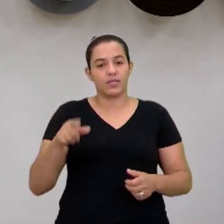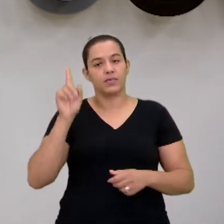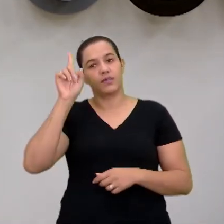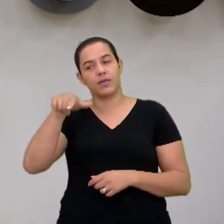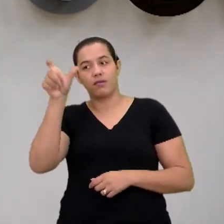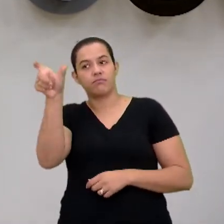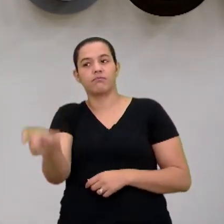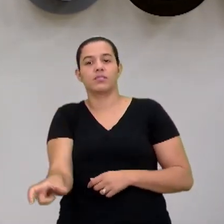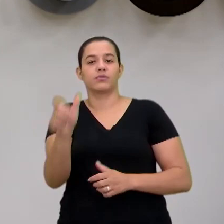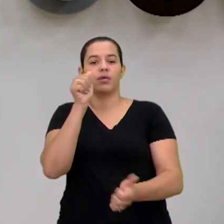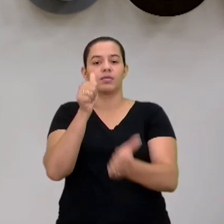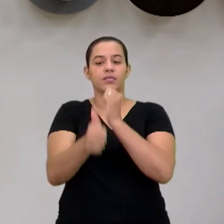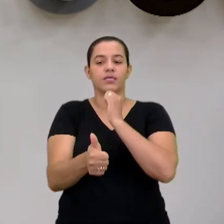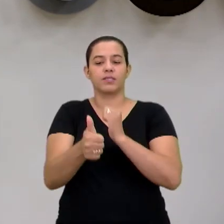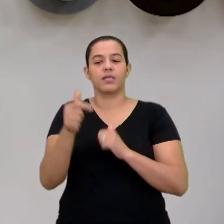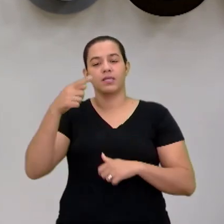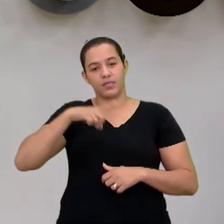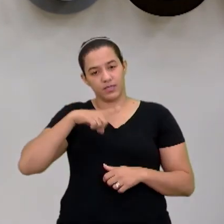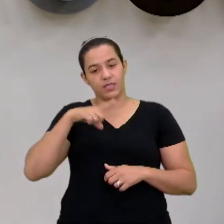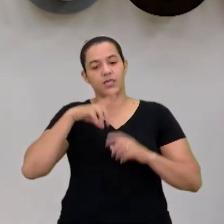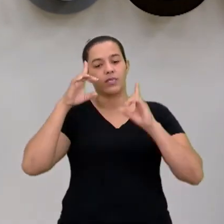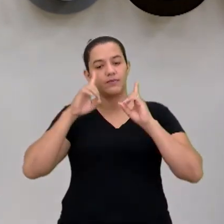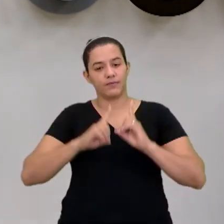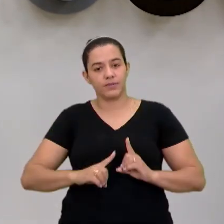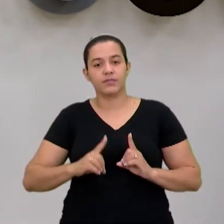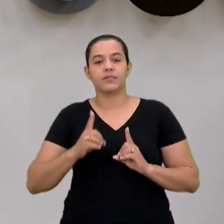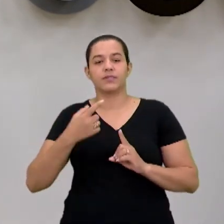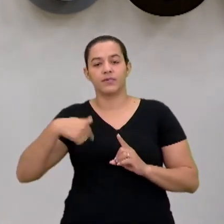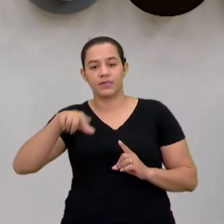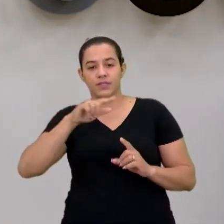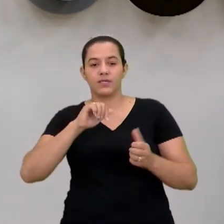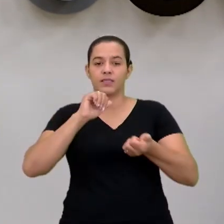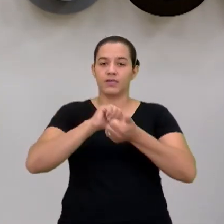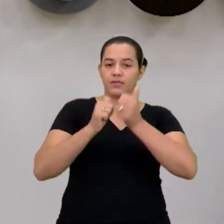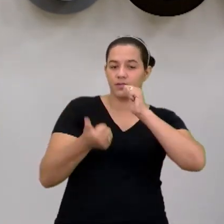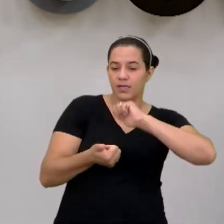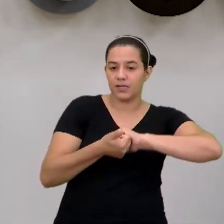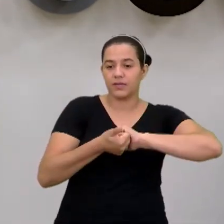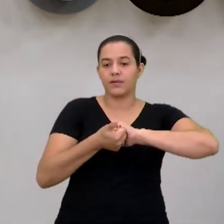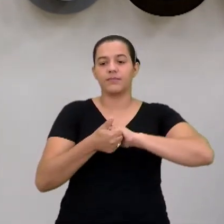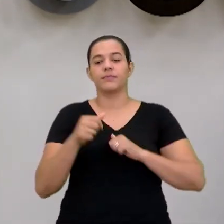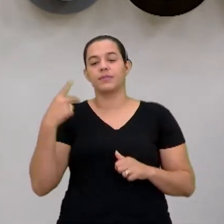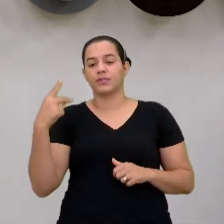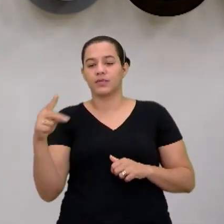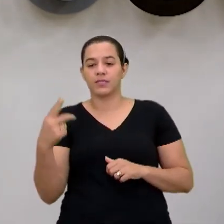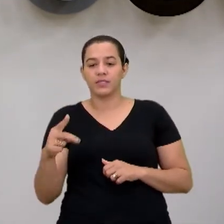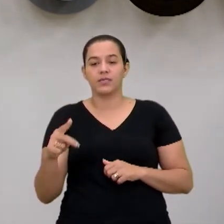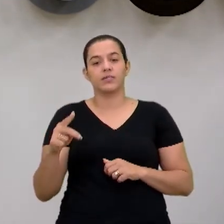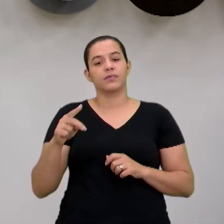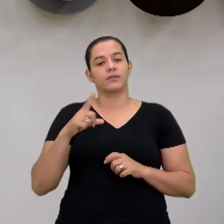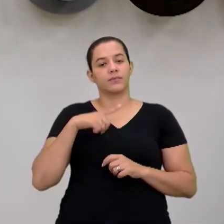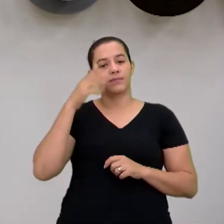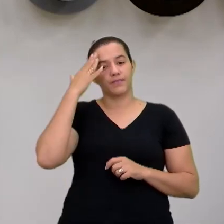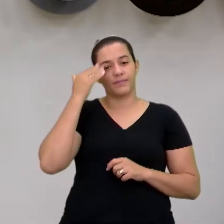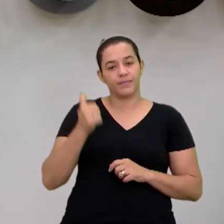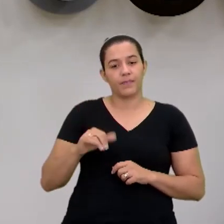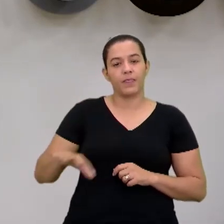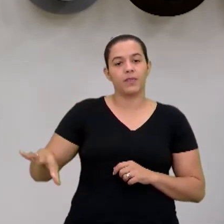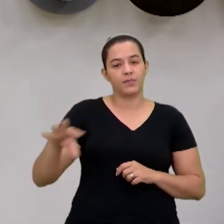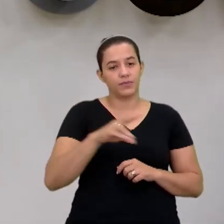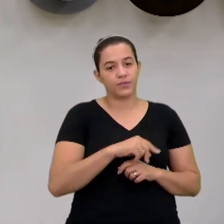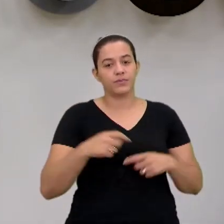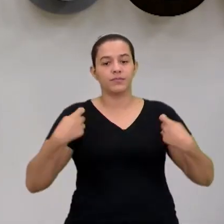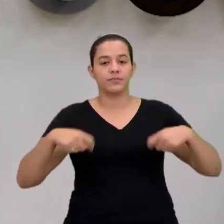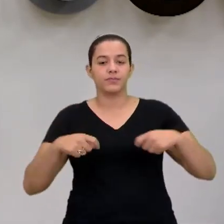atleta, né? Ele tem a deficiência, ele se adequa à deficiência dele e a todo o